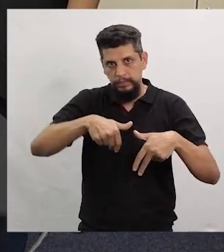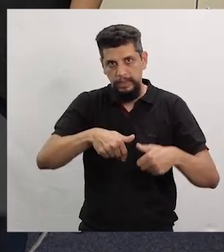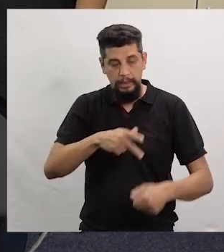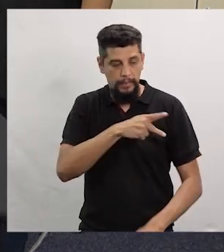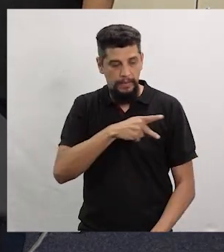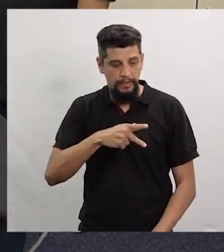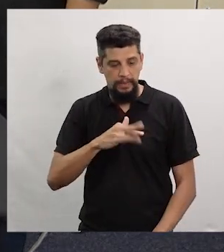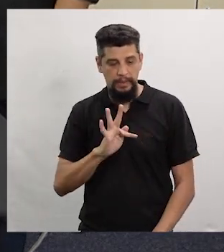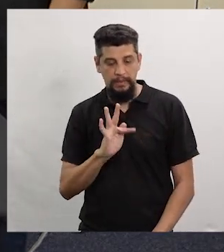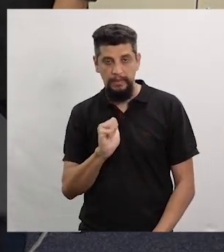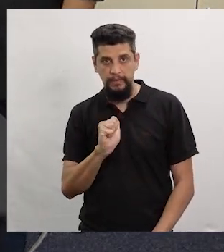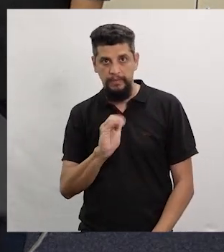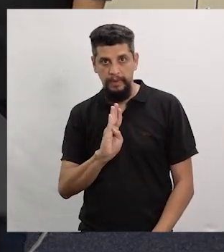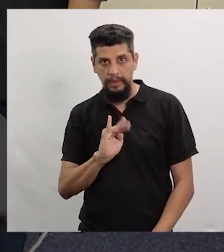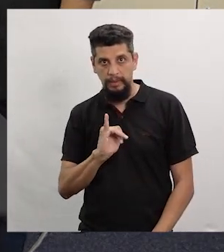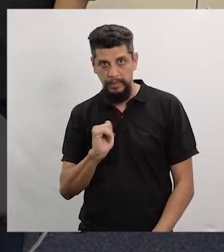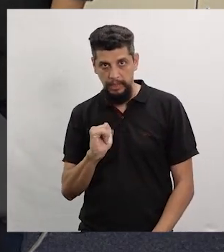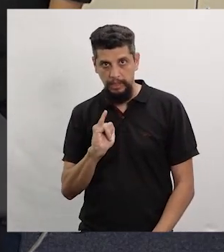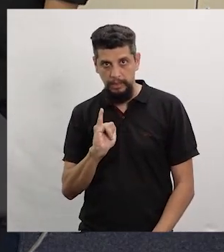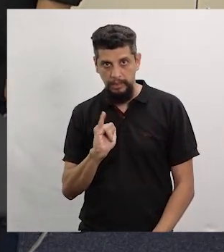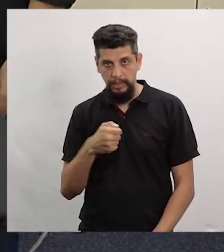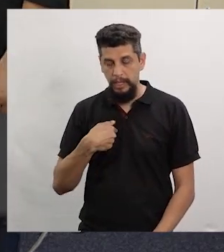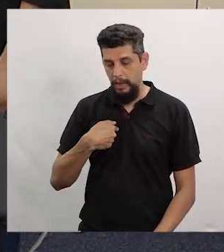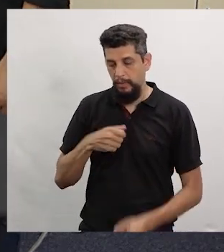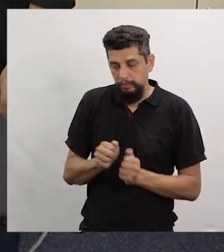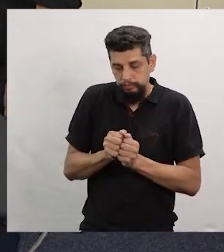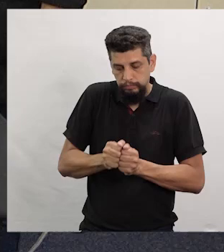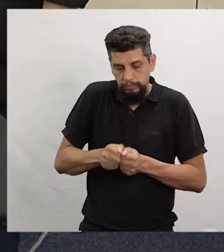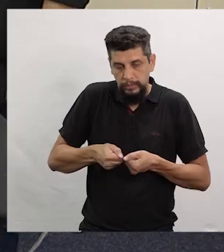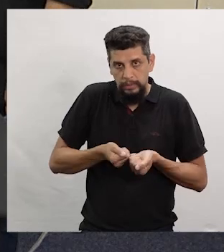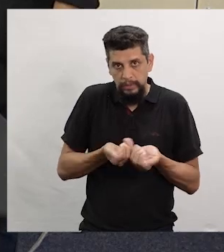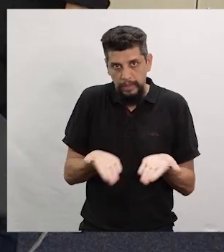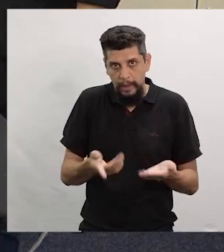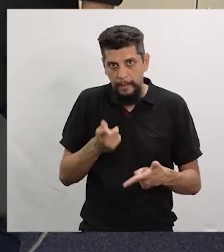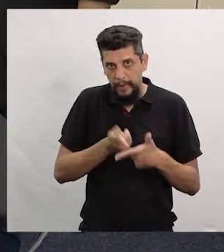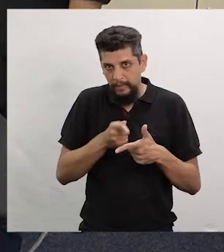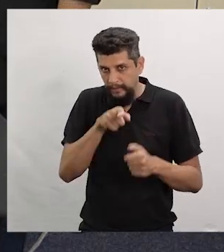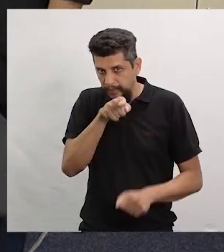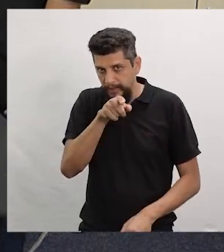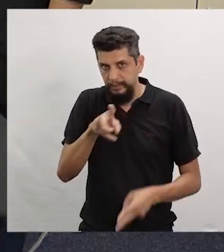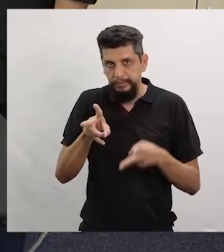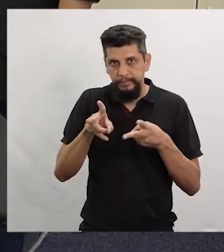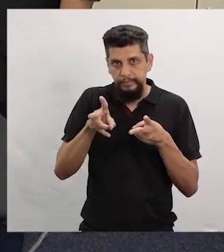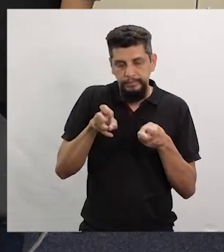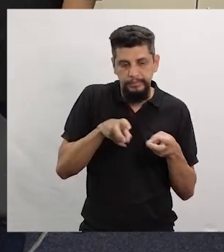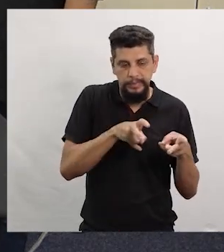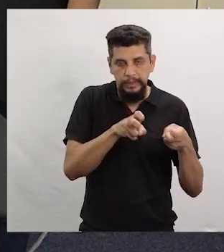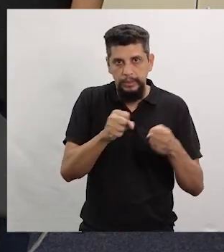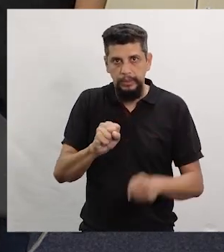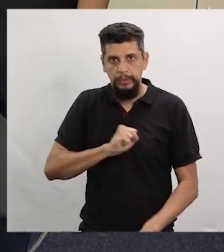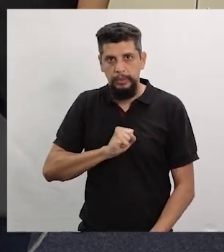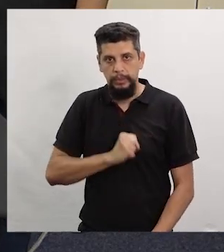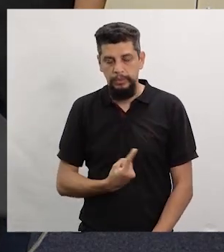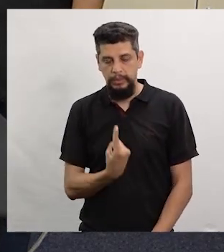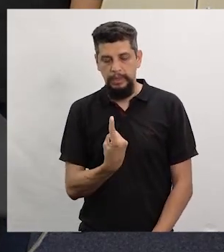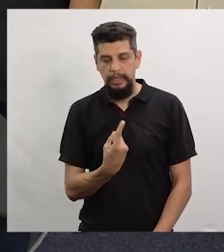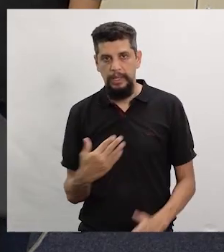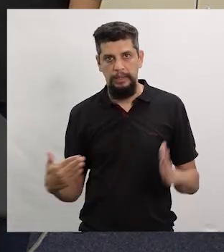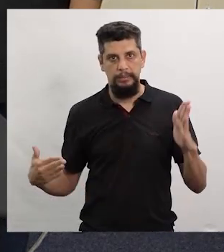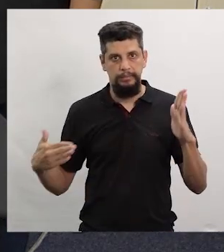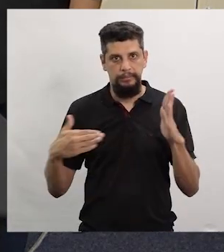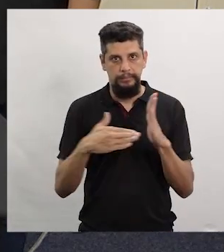F isso e eu vou jogar o dado porque vocês estão vendo que é do número um até o